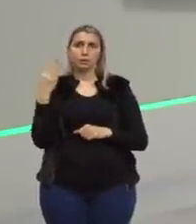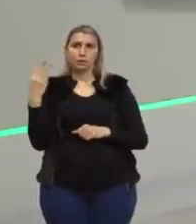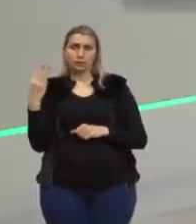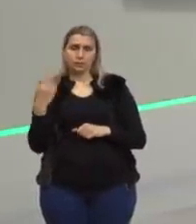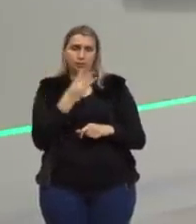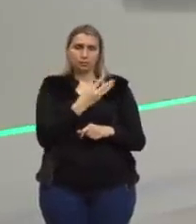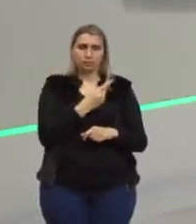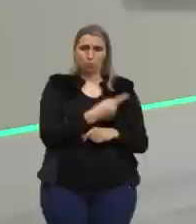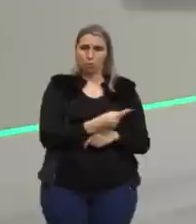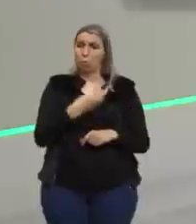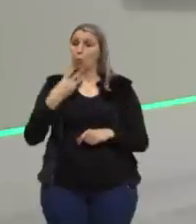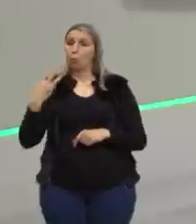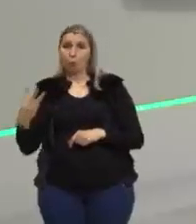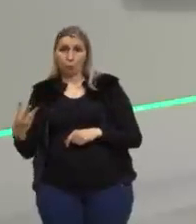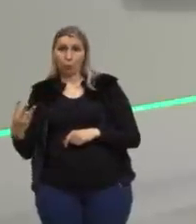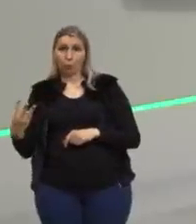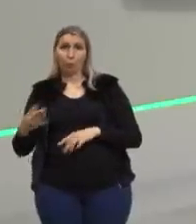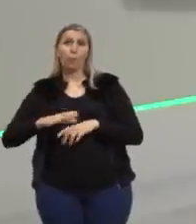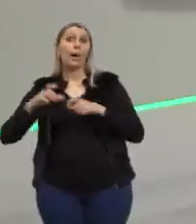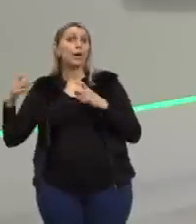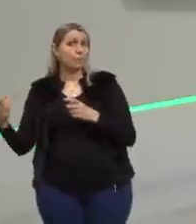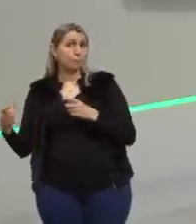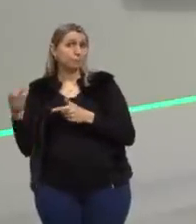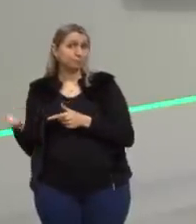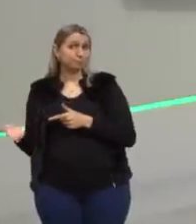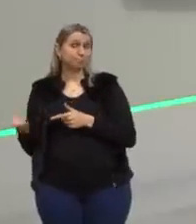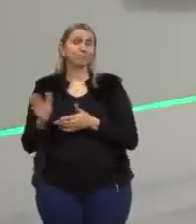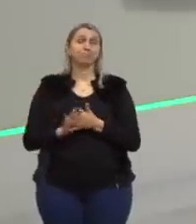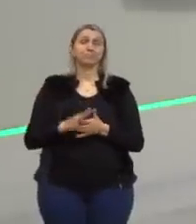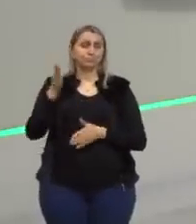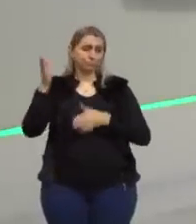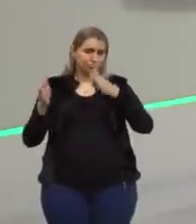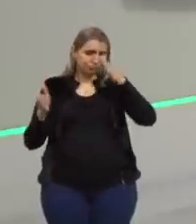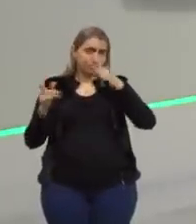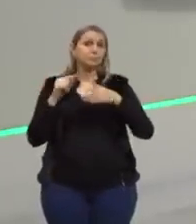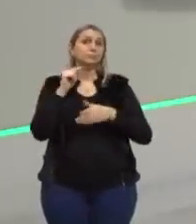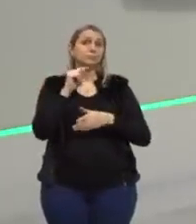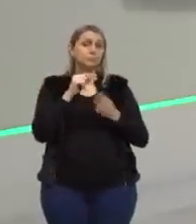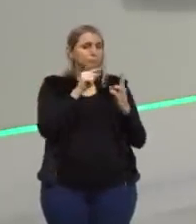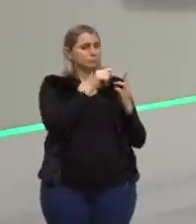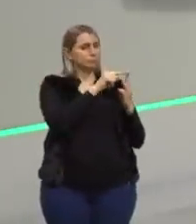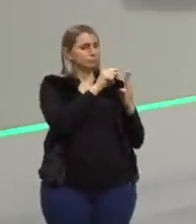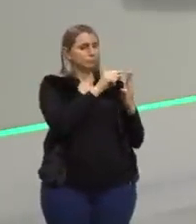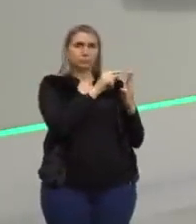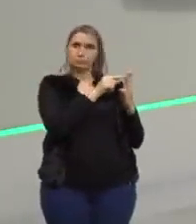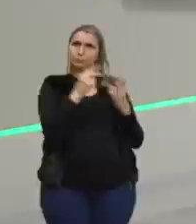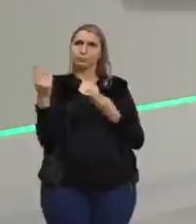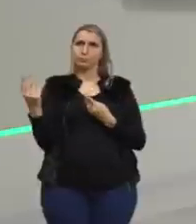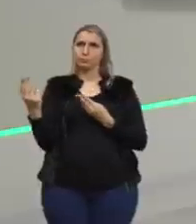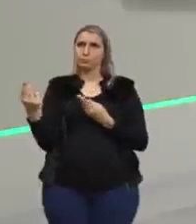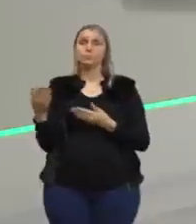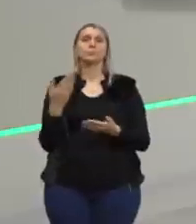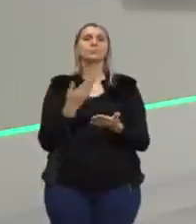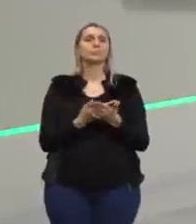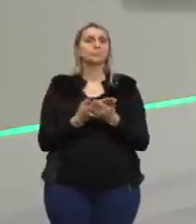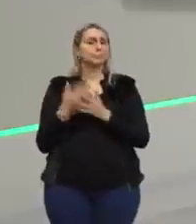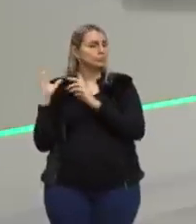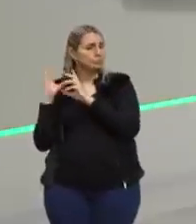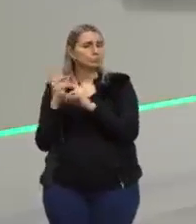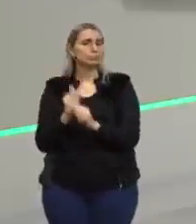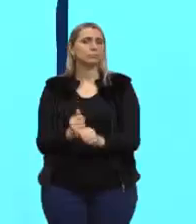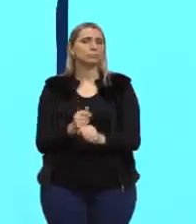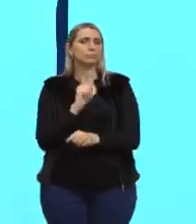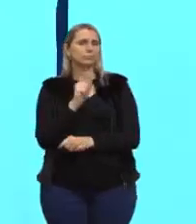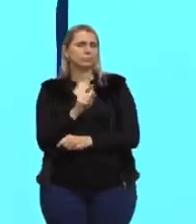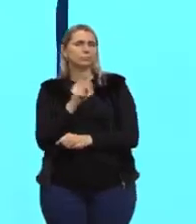3 vezes maior. Então, são esses lados, são esses casos de semelhança que nós vamos revisar. Então,